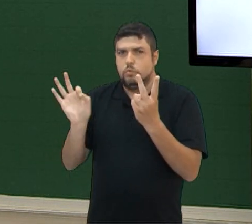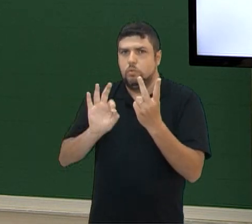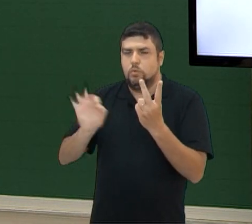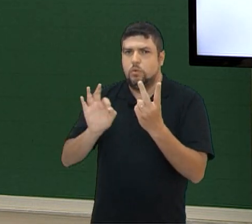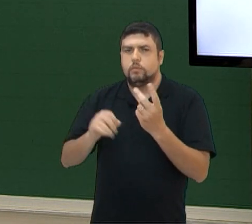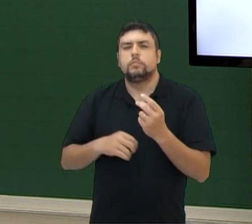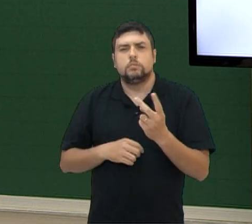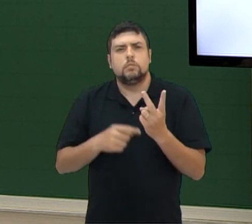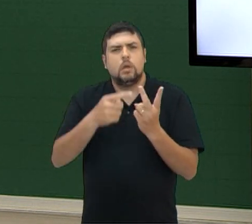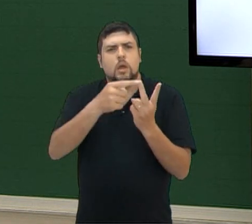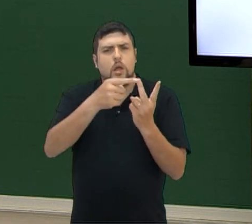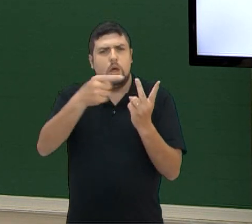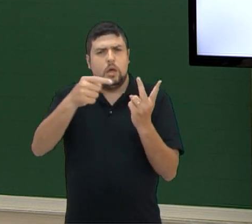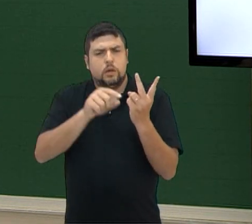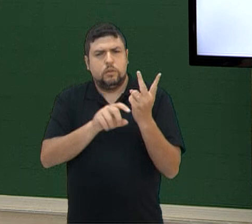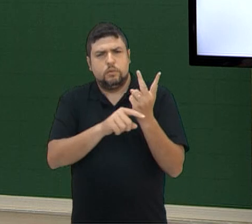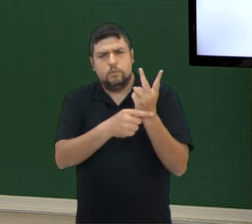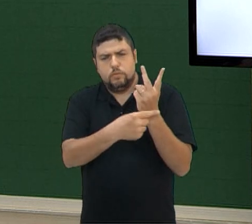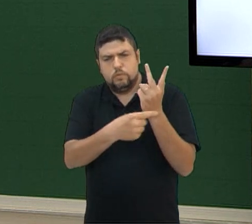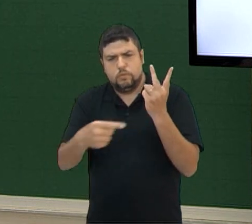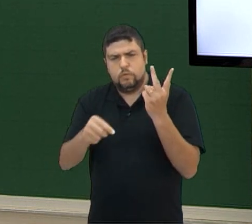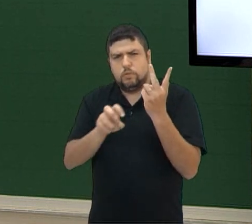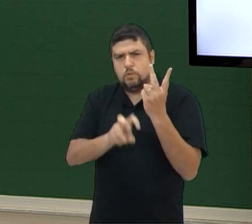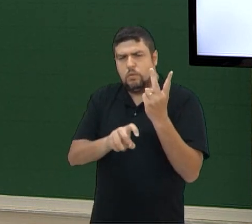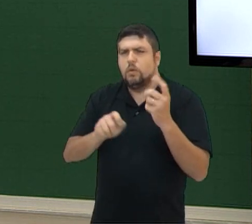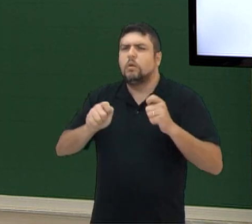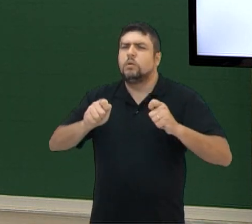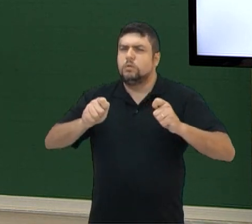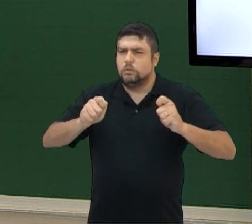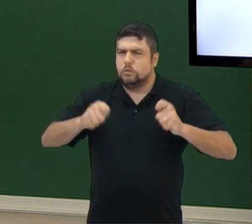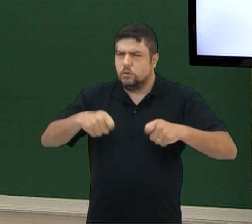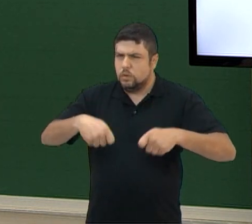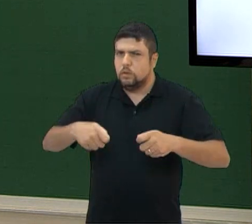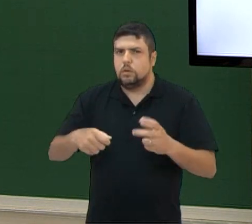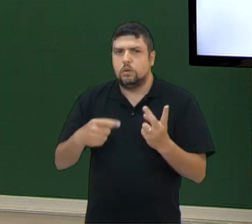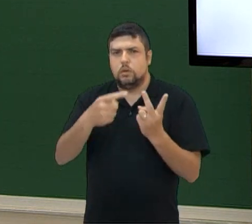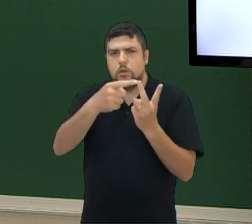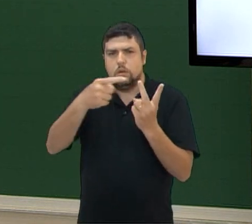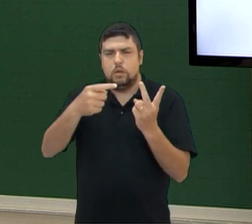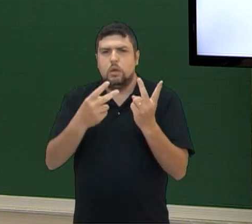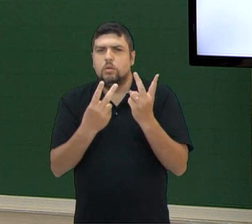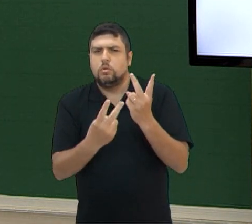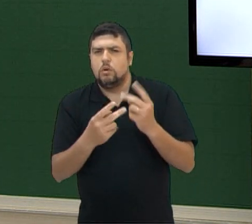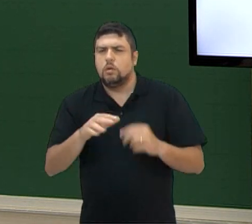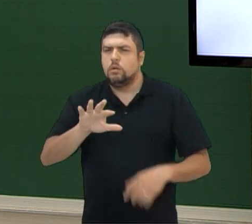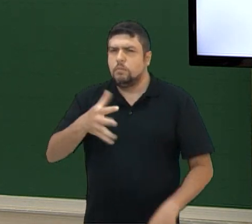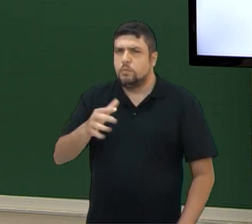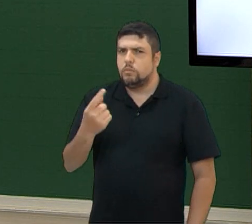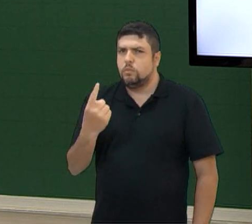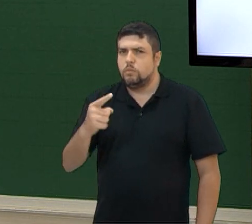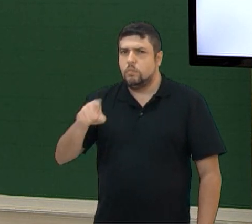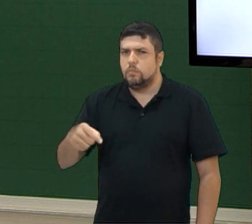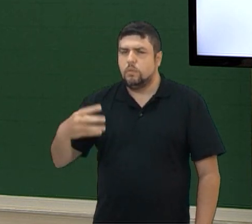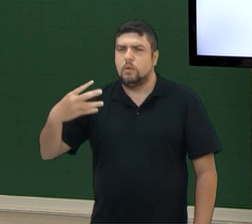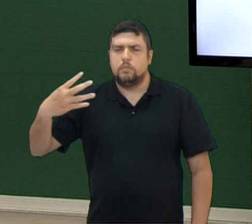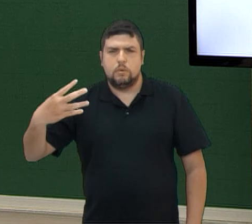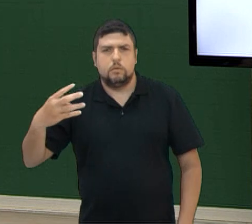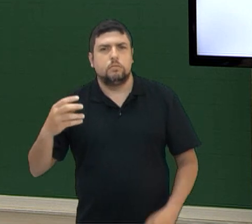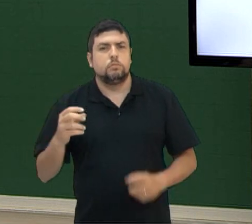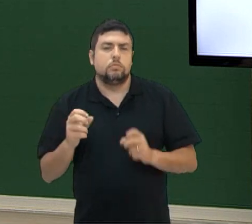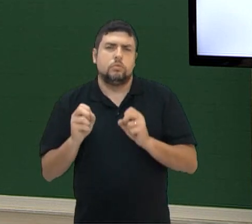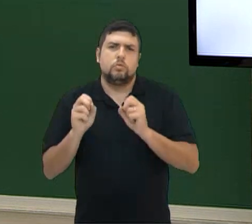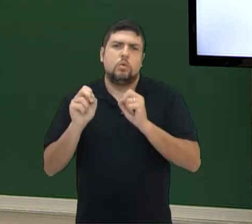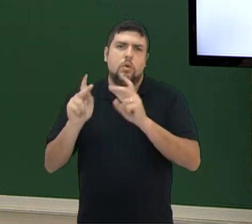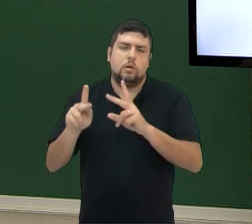dividir a raiz? Se a gente fizer uma aproximação, dá. Raiz de 2, aproximadamente 1,4. Aí podemos